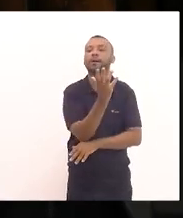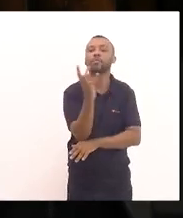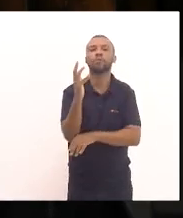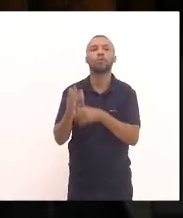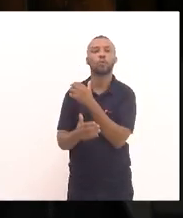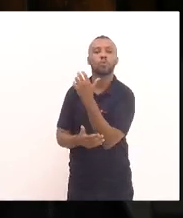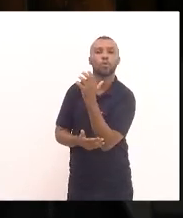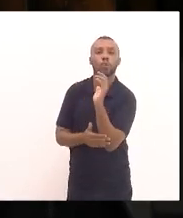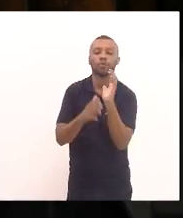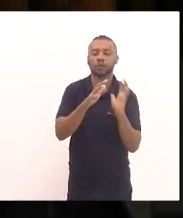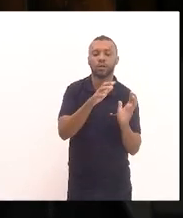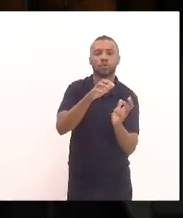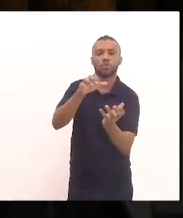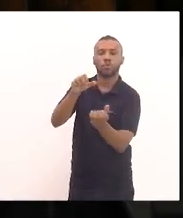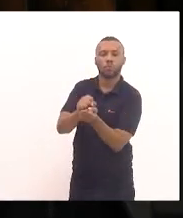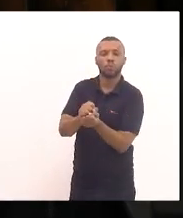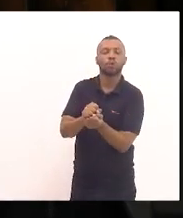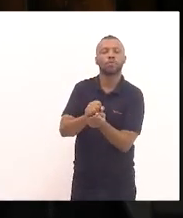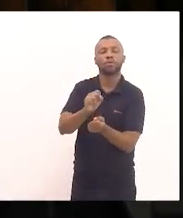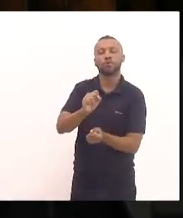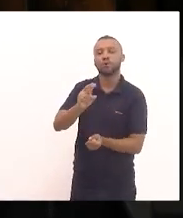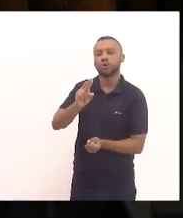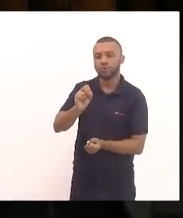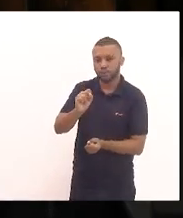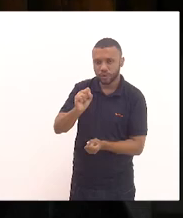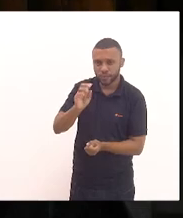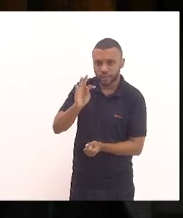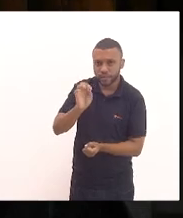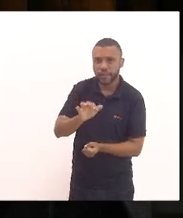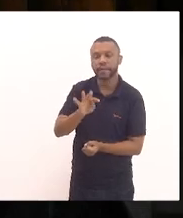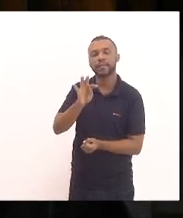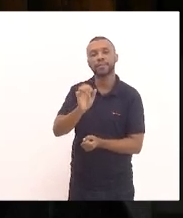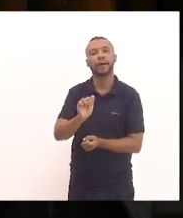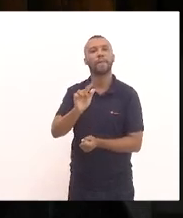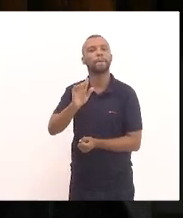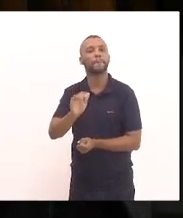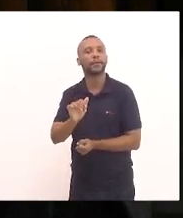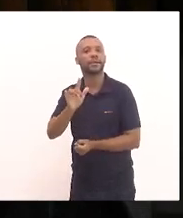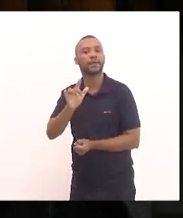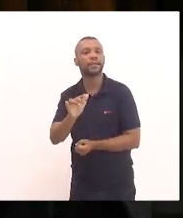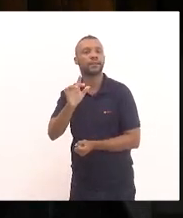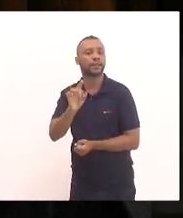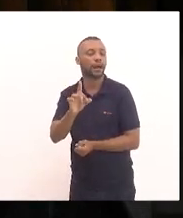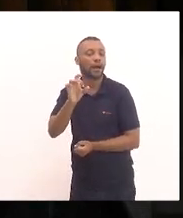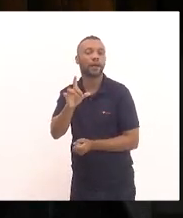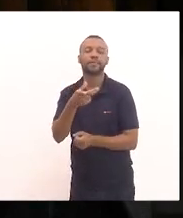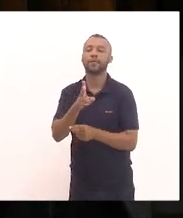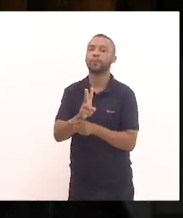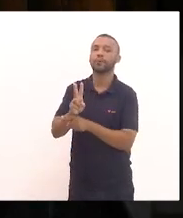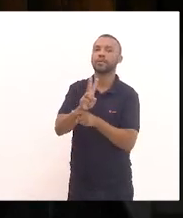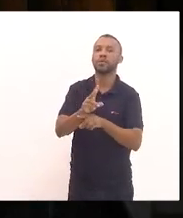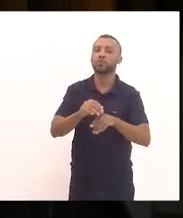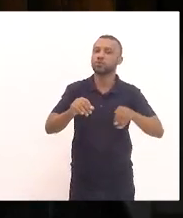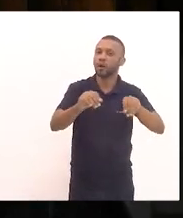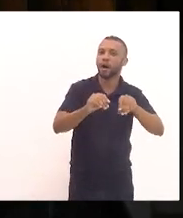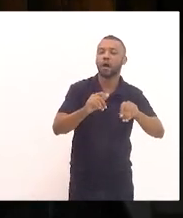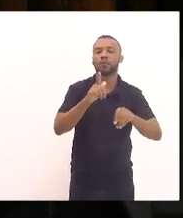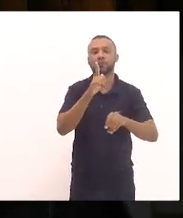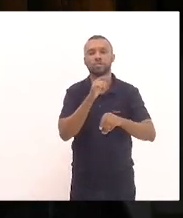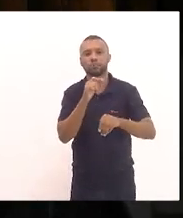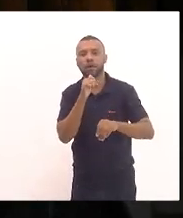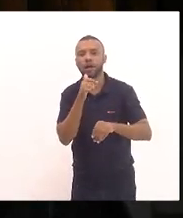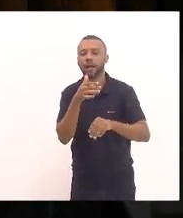da sustentabilidade, da proteção do solo, dos recursos hídricos, das nossas